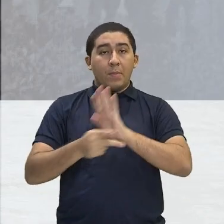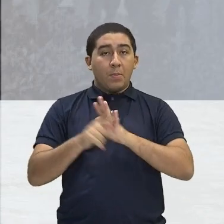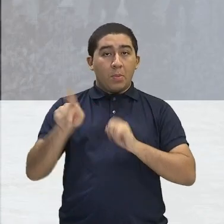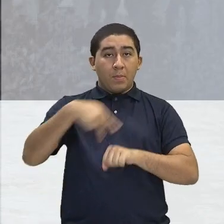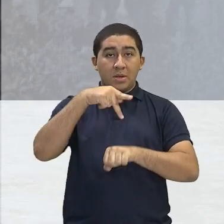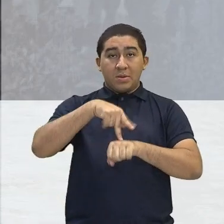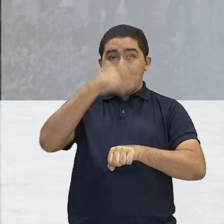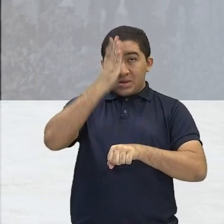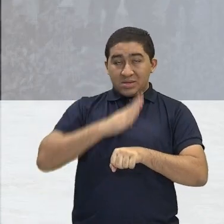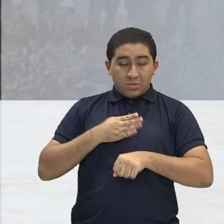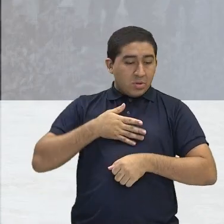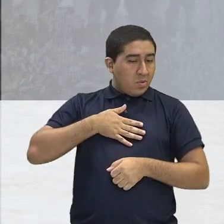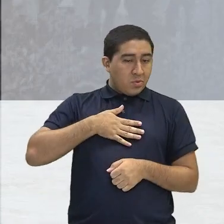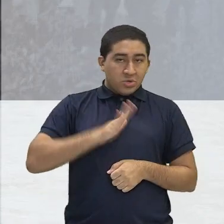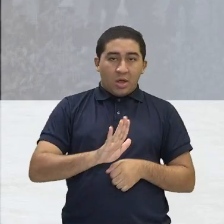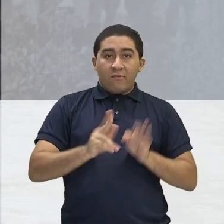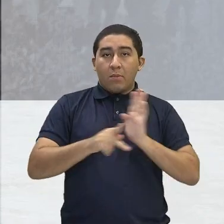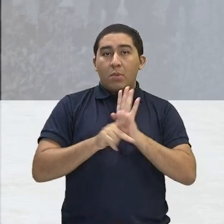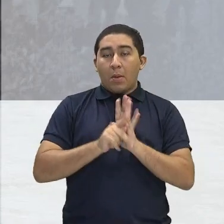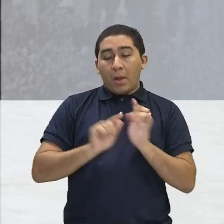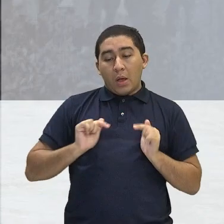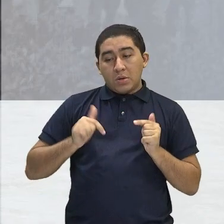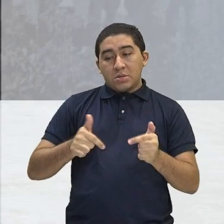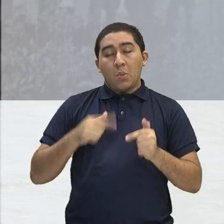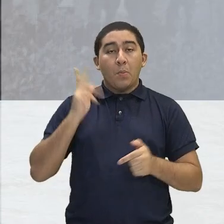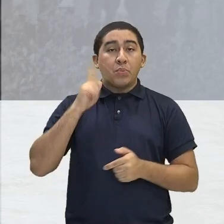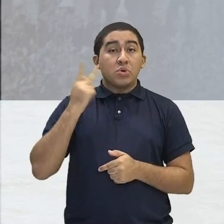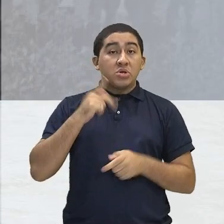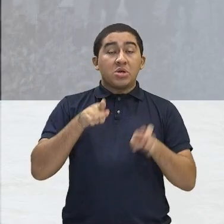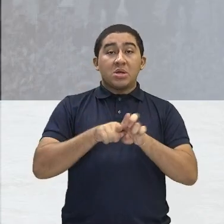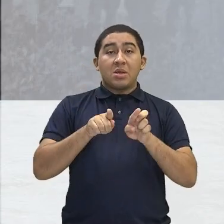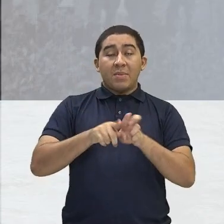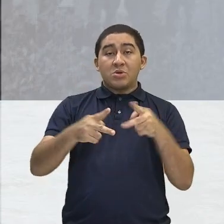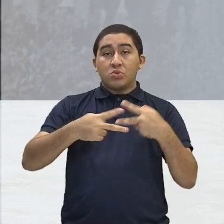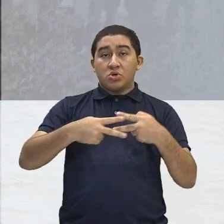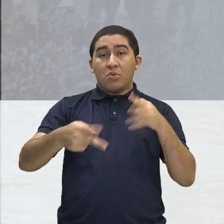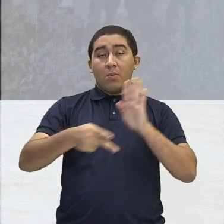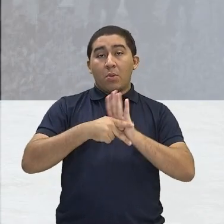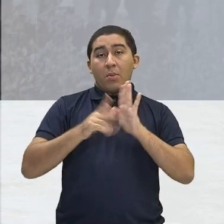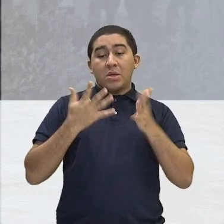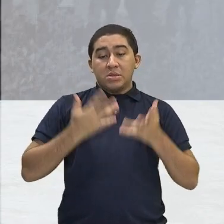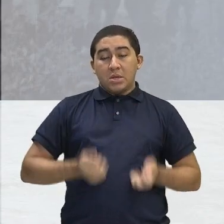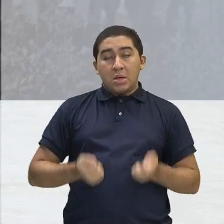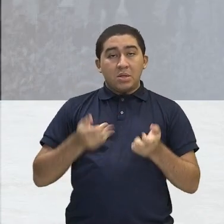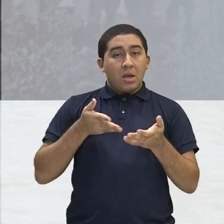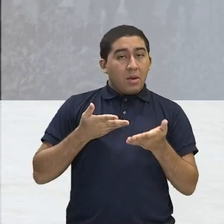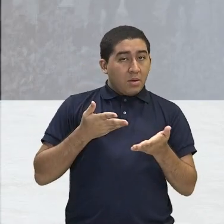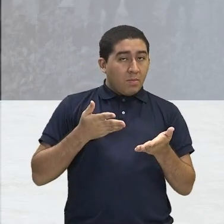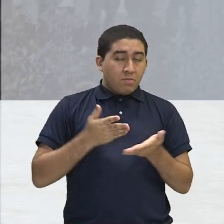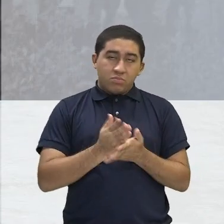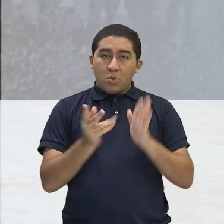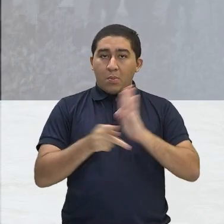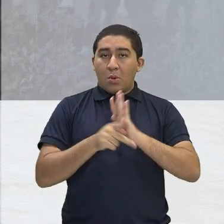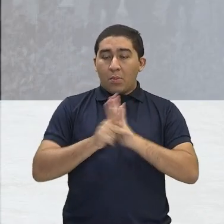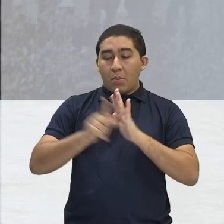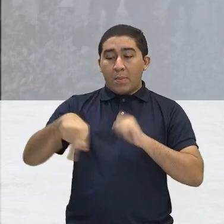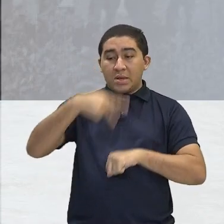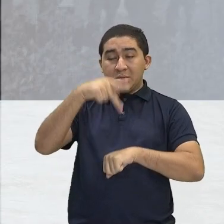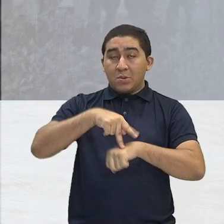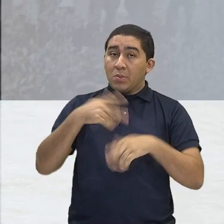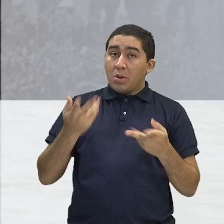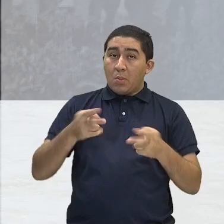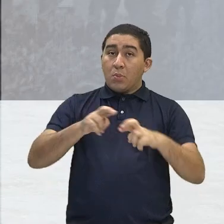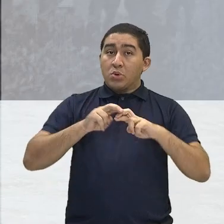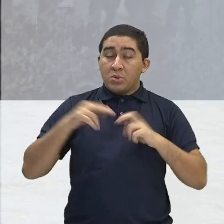estavam descontentes com as práticas políticas e administrativas que estavam sendo adotadas no território. Então, para que houvesse